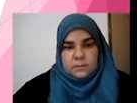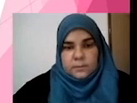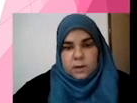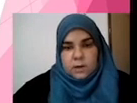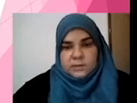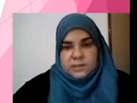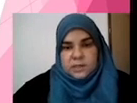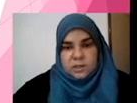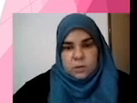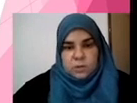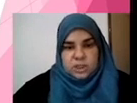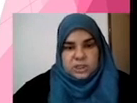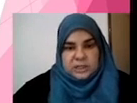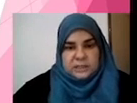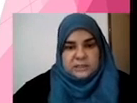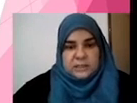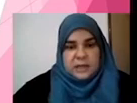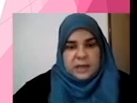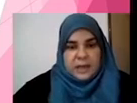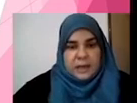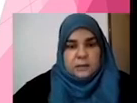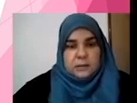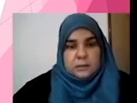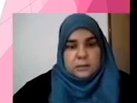5. Ou seja, o x